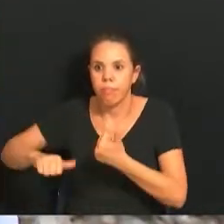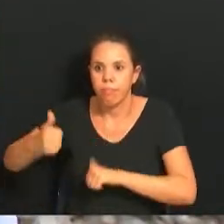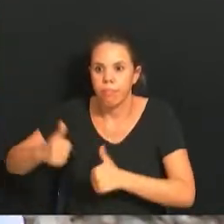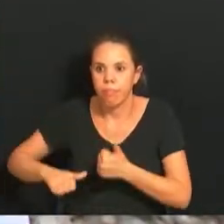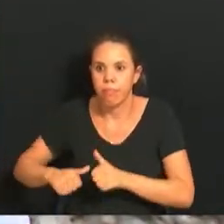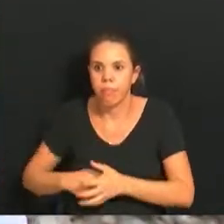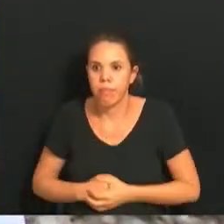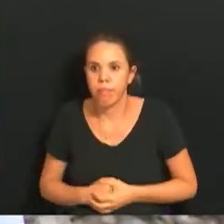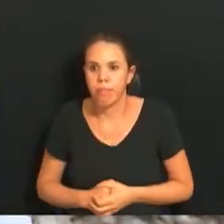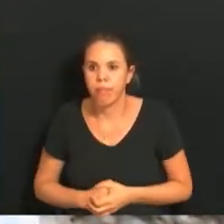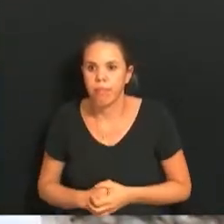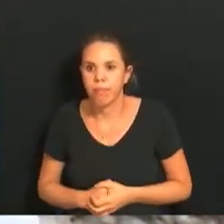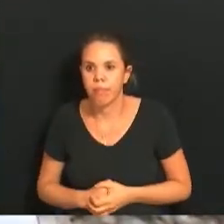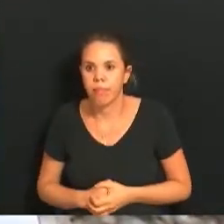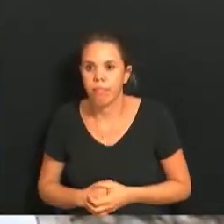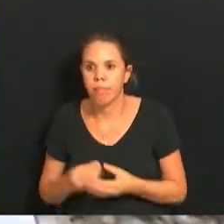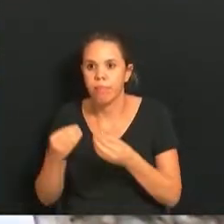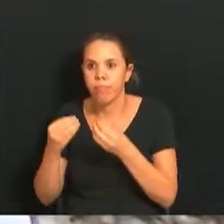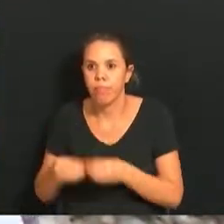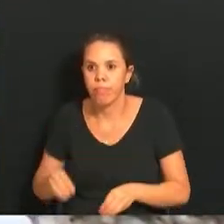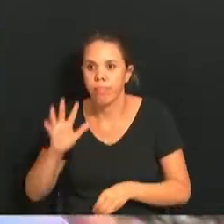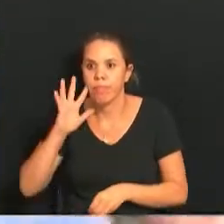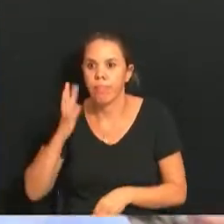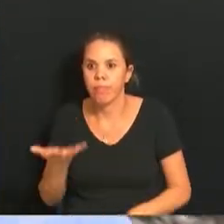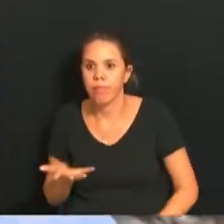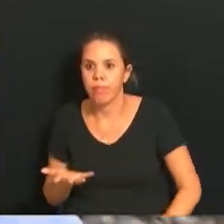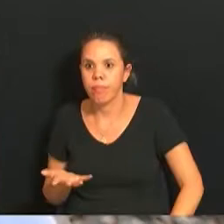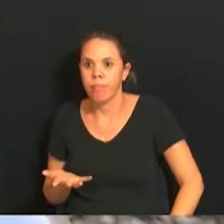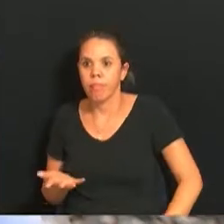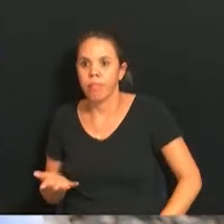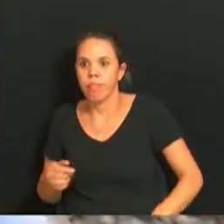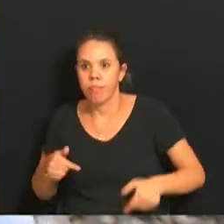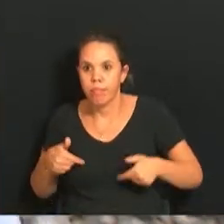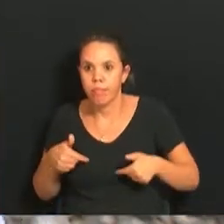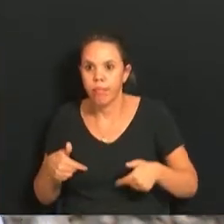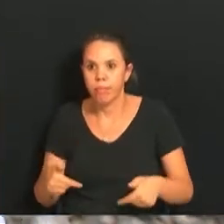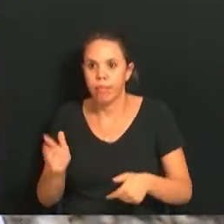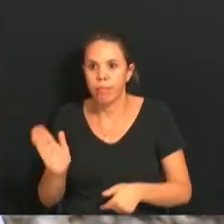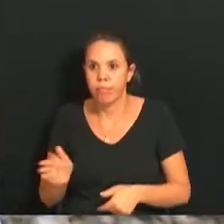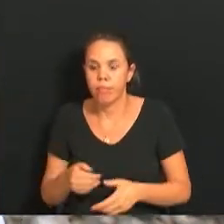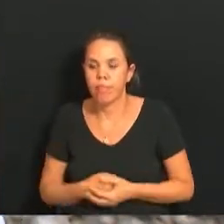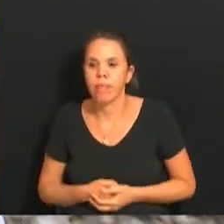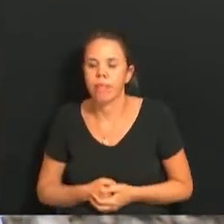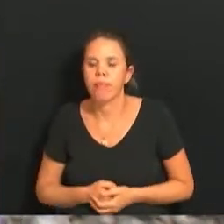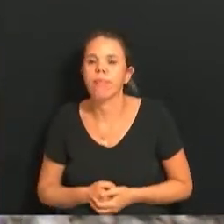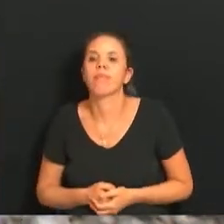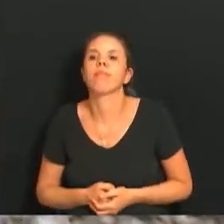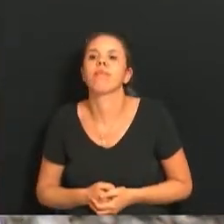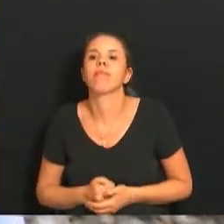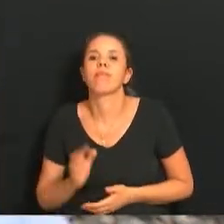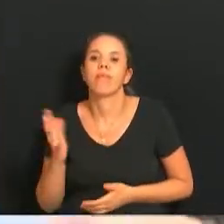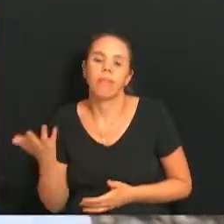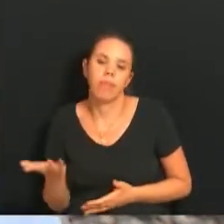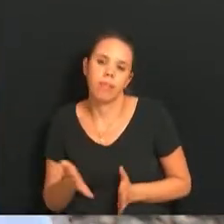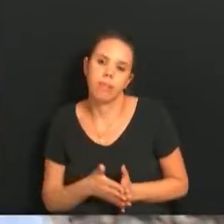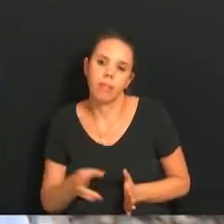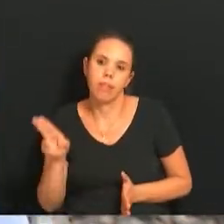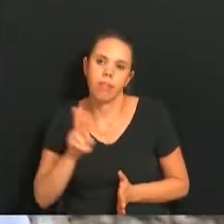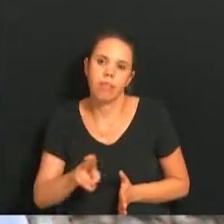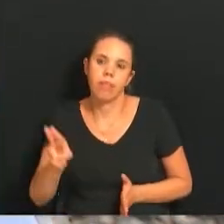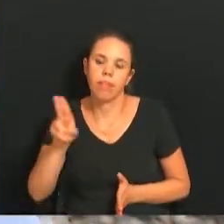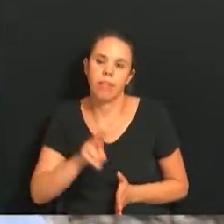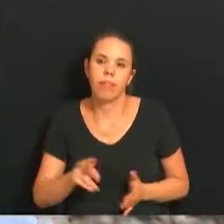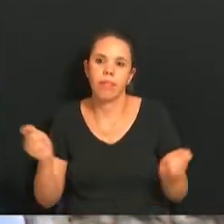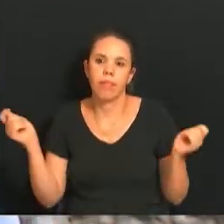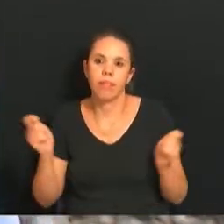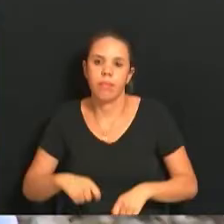inclusive, o impacto, o resultado das ações já em andamento, eventualmente utilizar esse